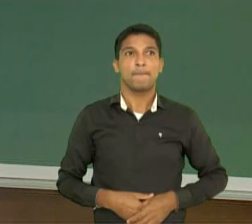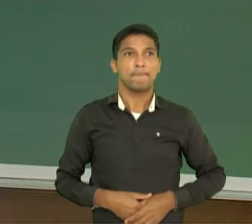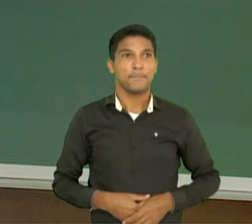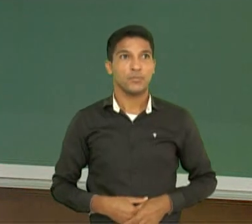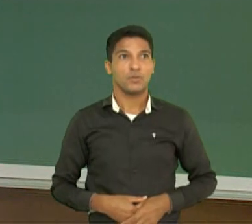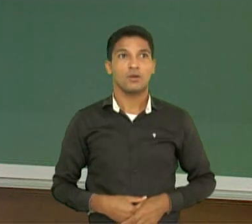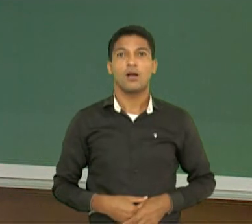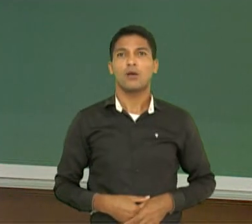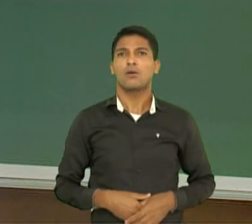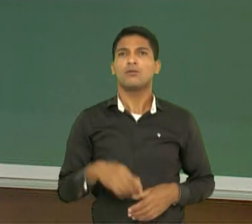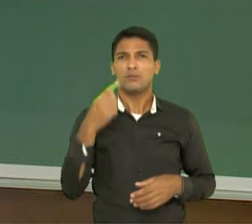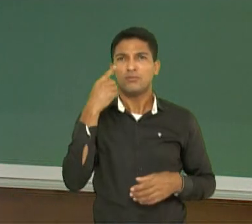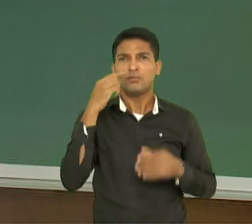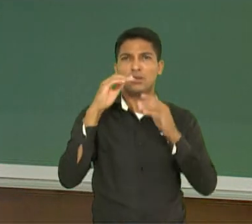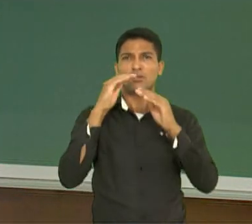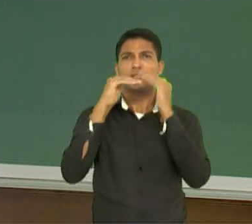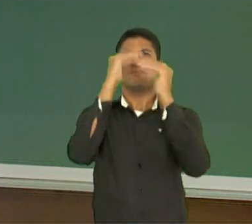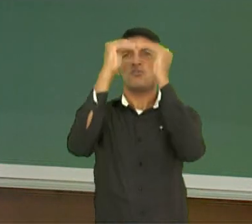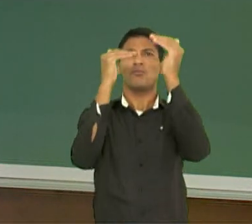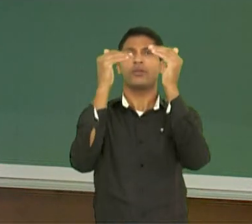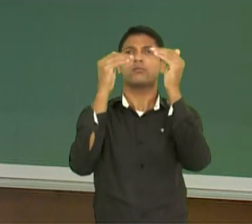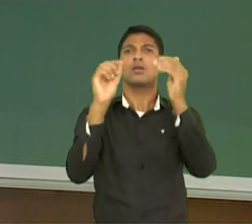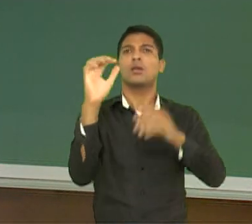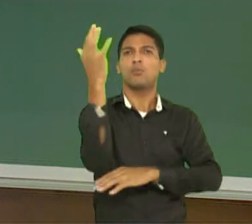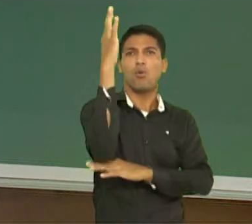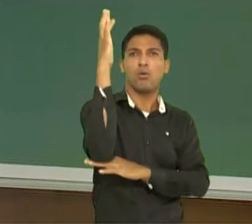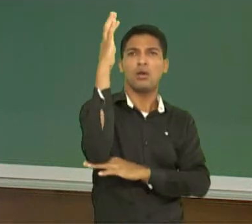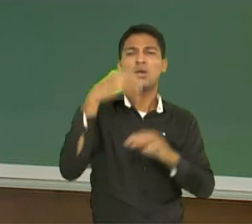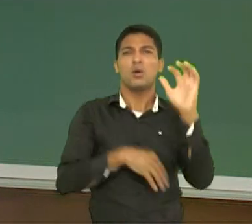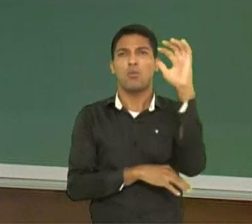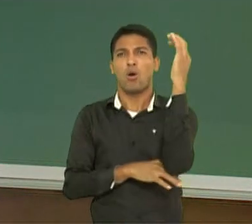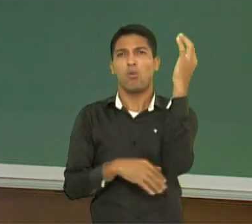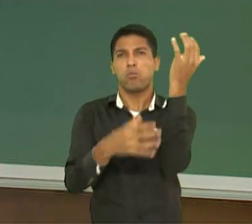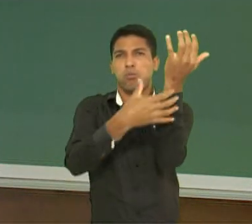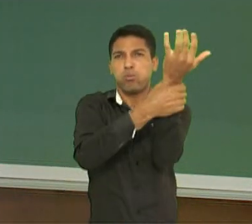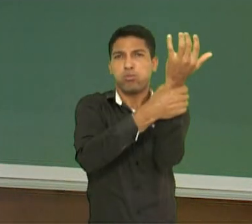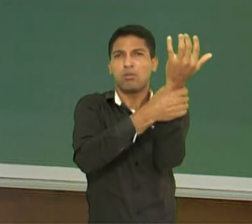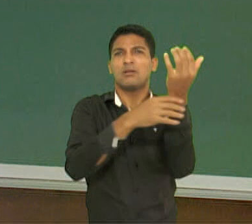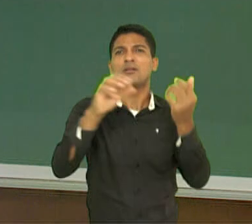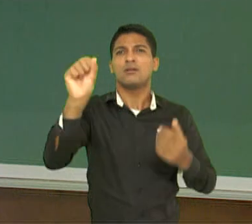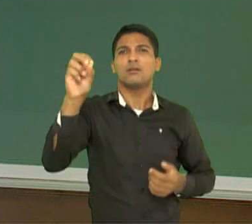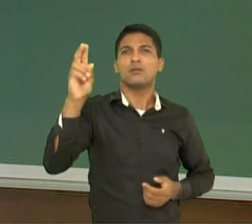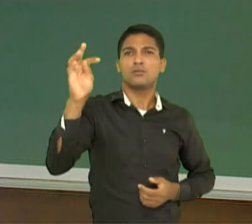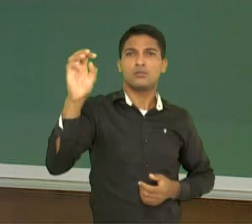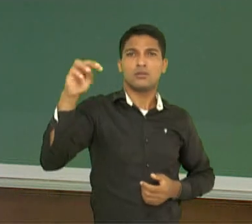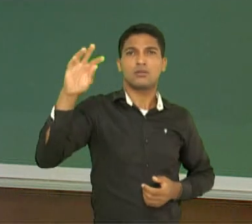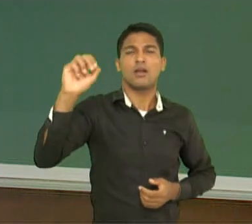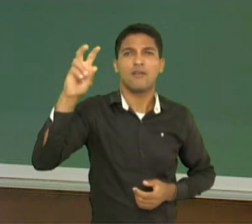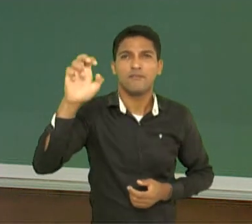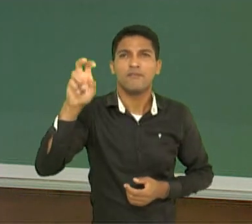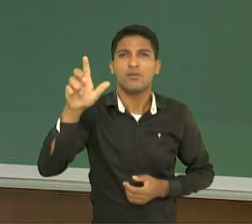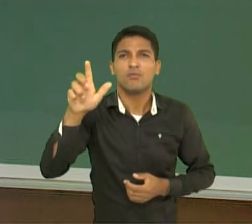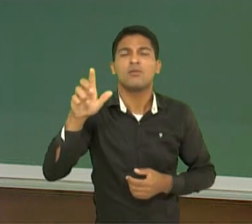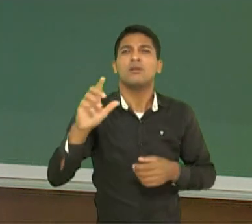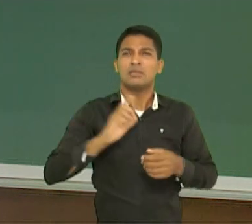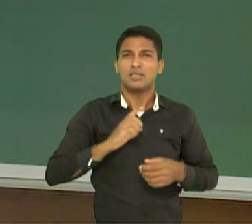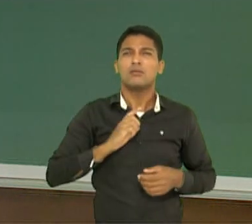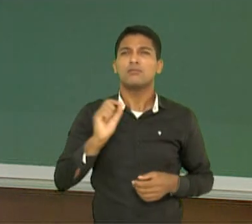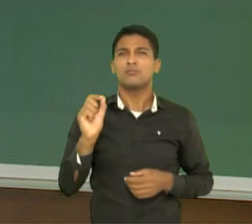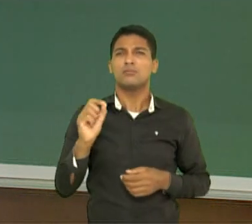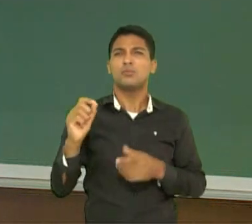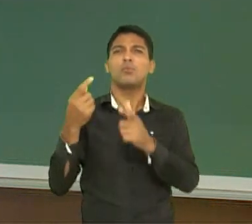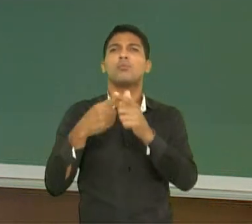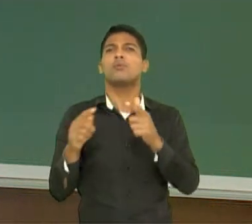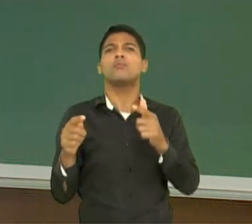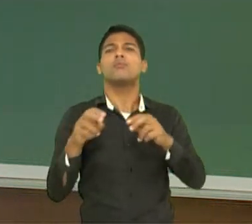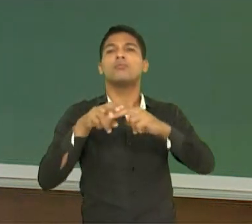crescimento da população mundial, o problema desse sistema econômico de aumento de produção, aumento de consumo. Lembra